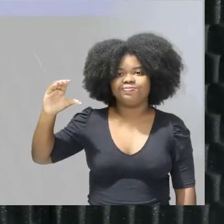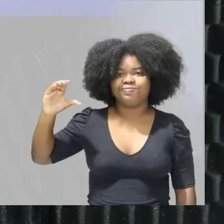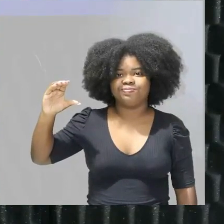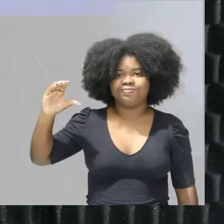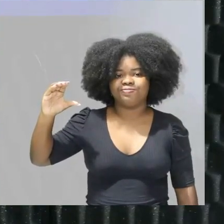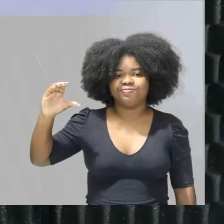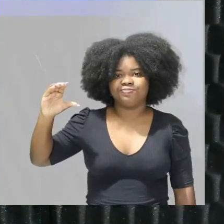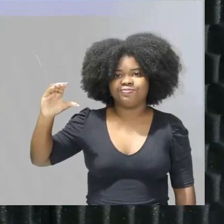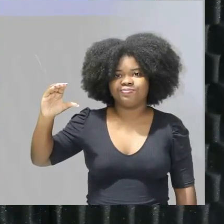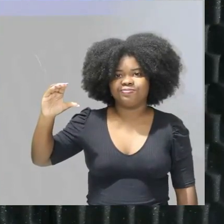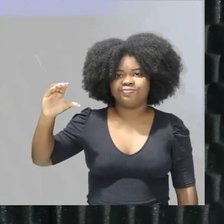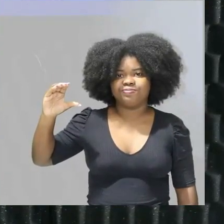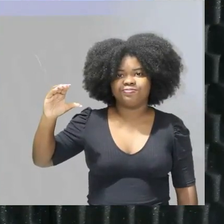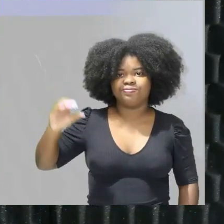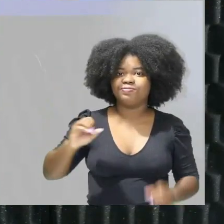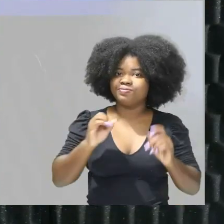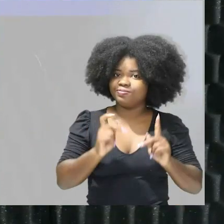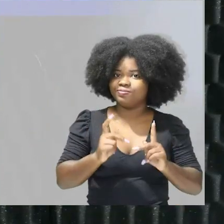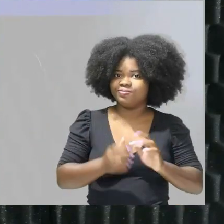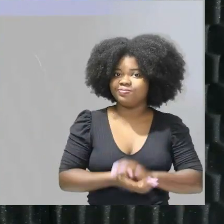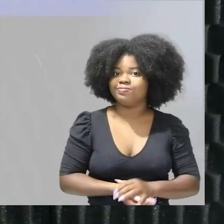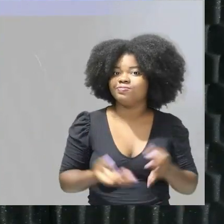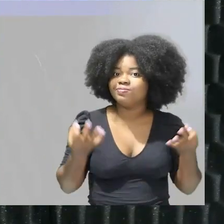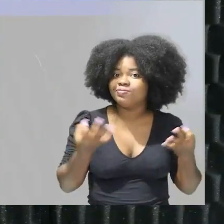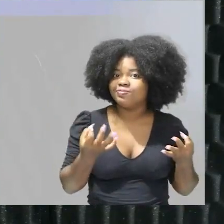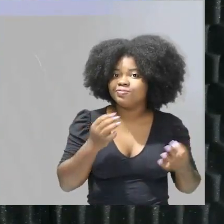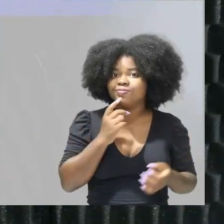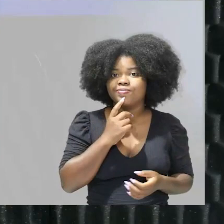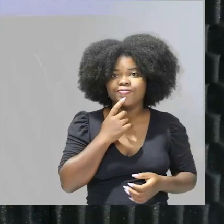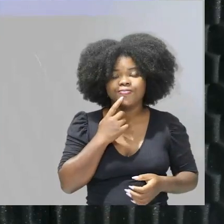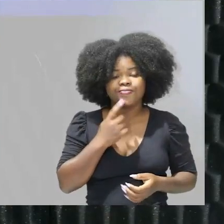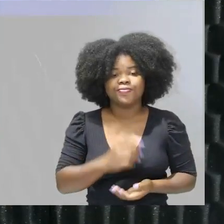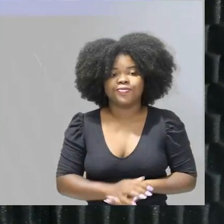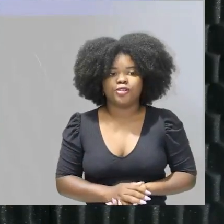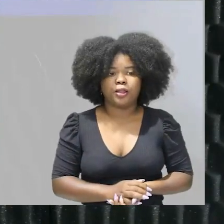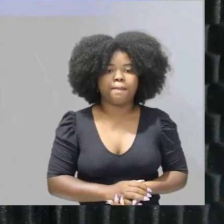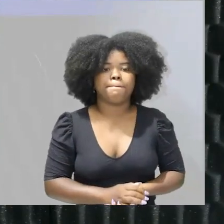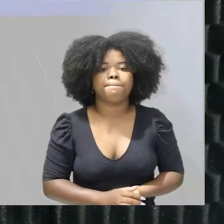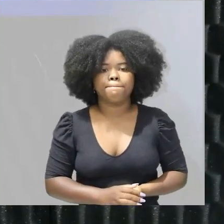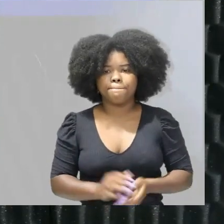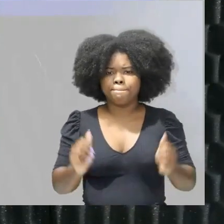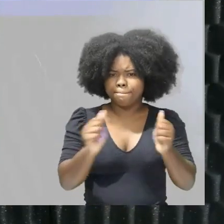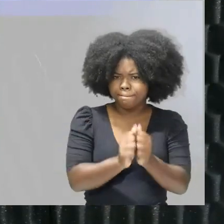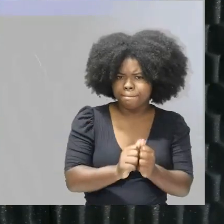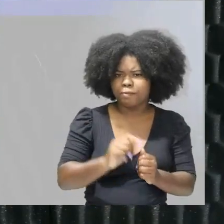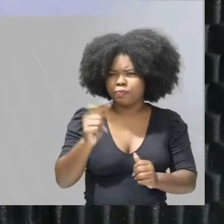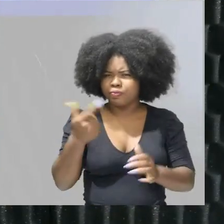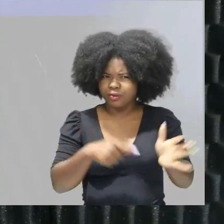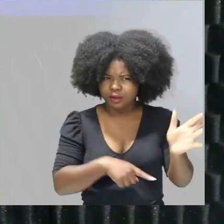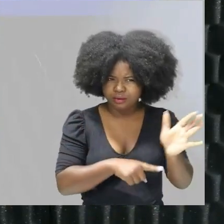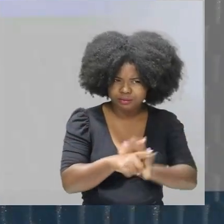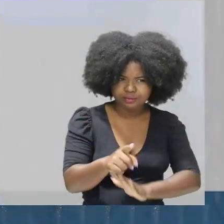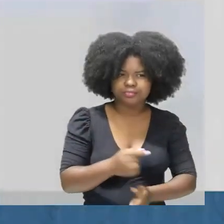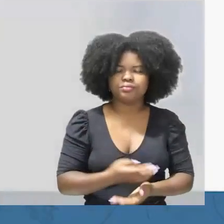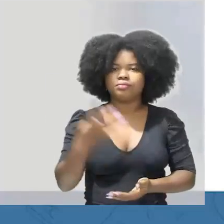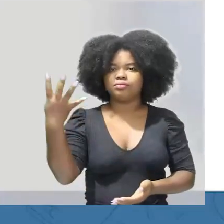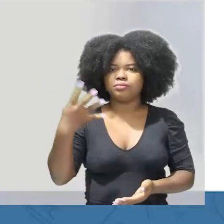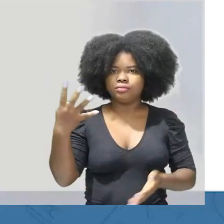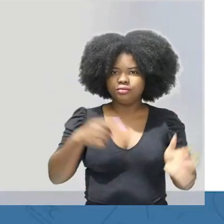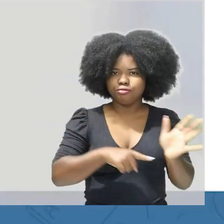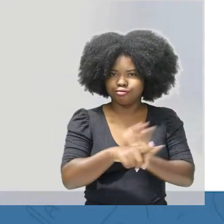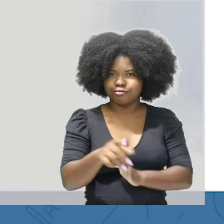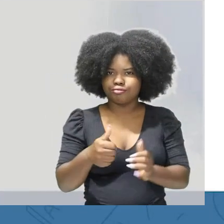casa marque a letra C para você tá bom perfeito Então vem comigo aqui vamos degustar aqui mais uma questão